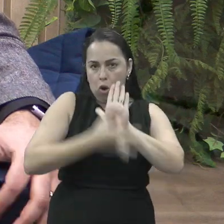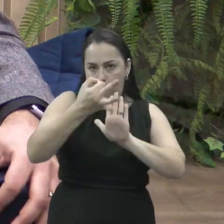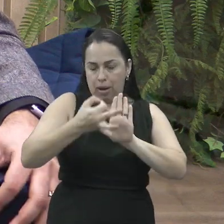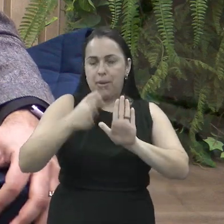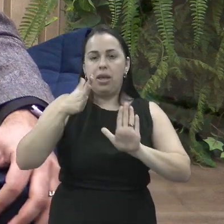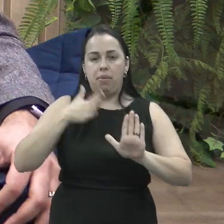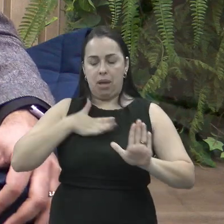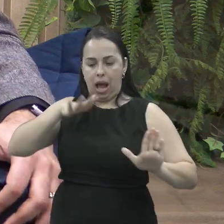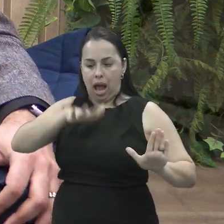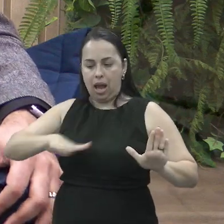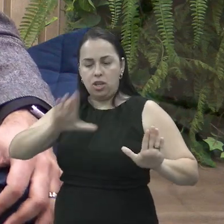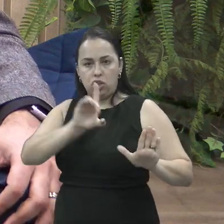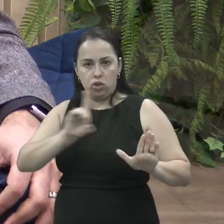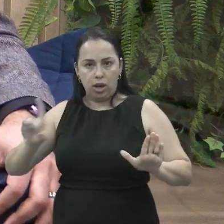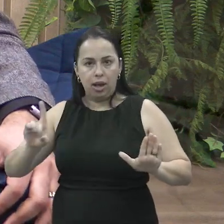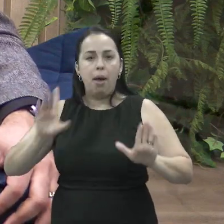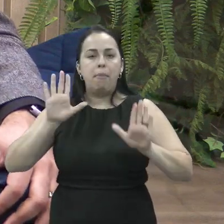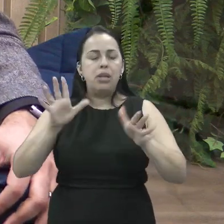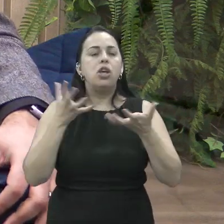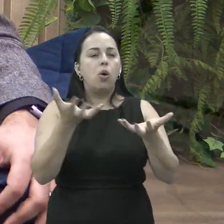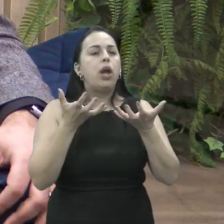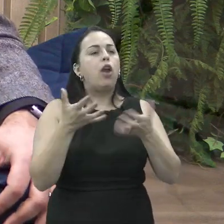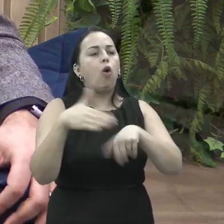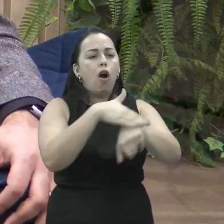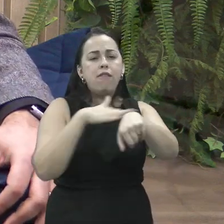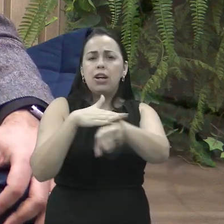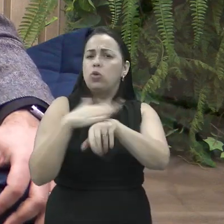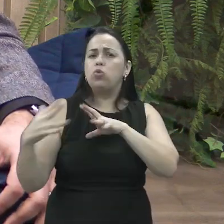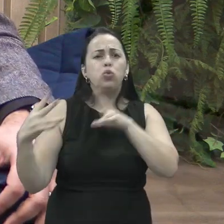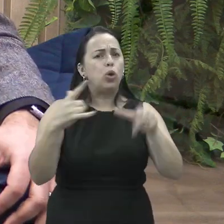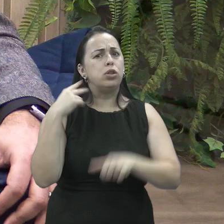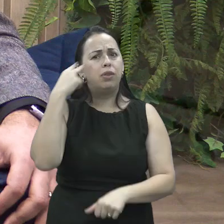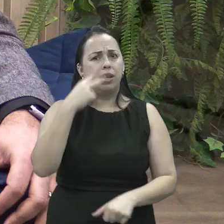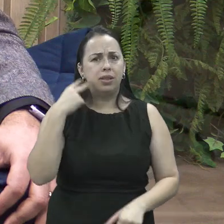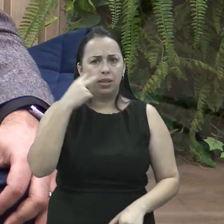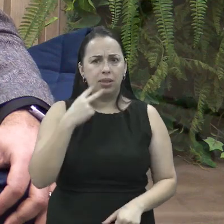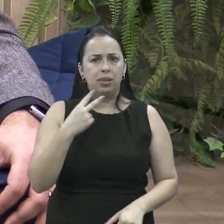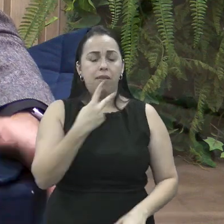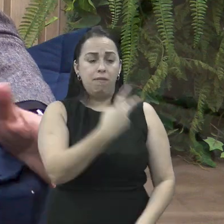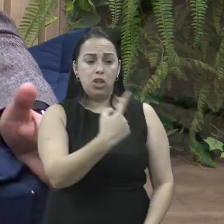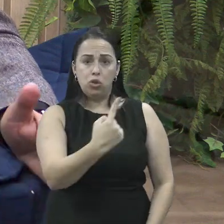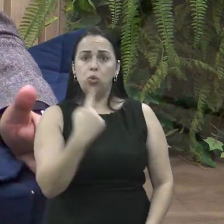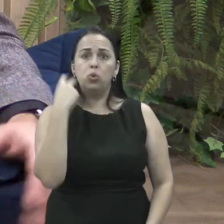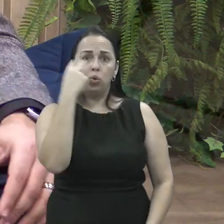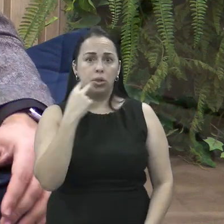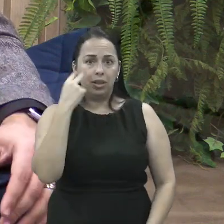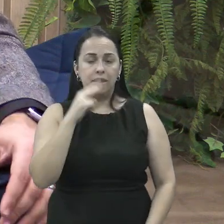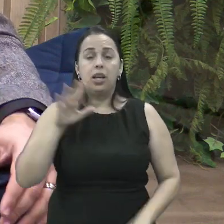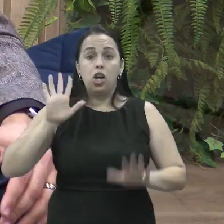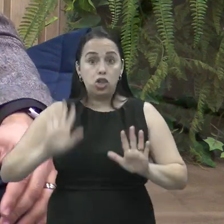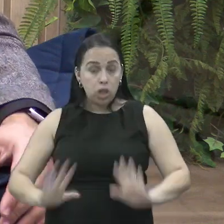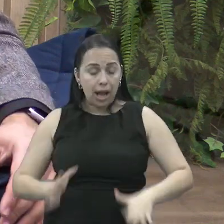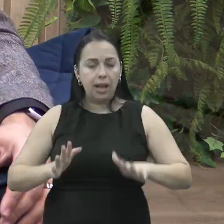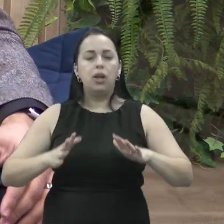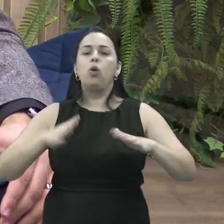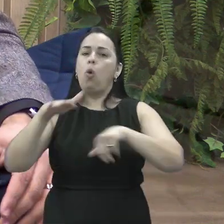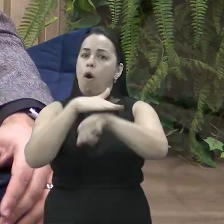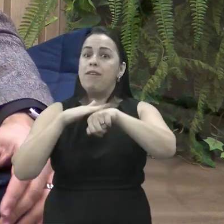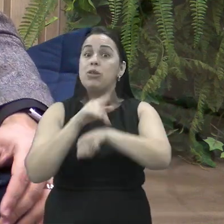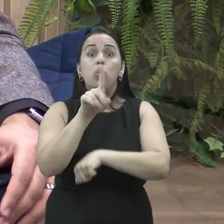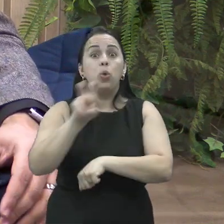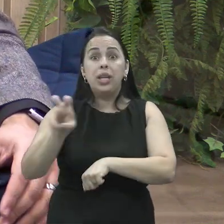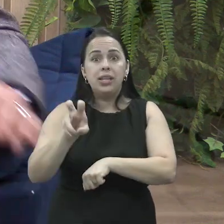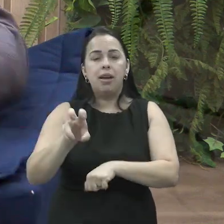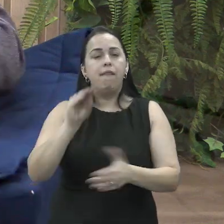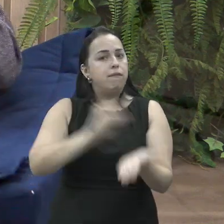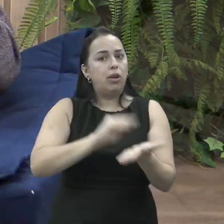tenha uma linha mais de direita, eu pretendo dialogar com todos os vereadores. Para você ter uma ideia, dos 21 vereadores, eu já sentei com 15 dos